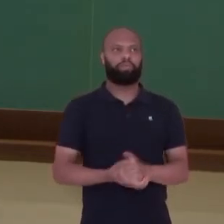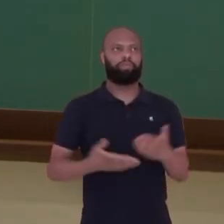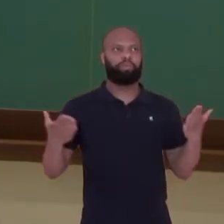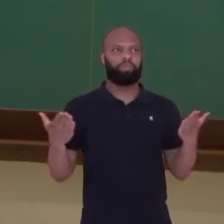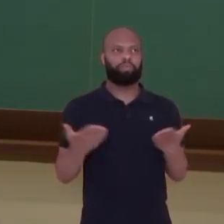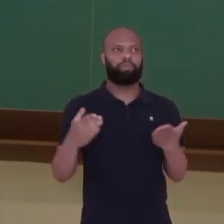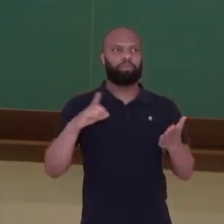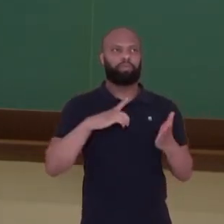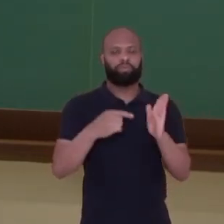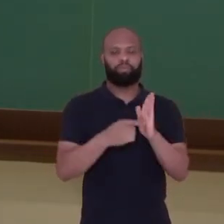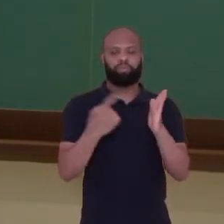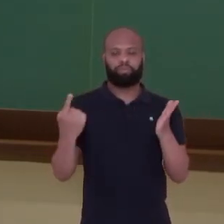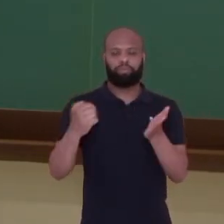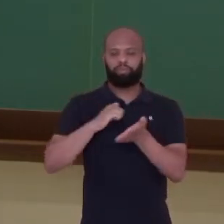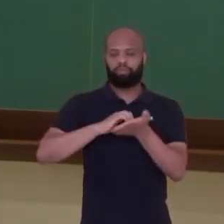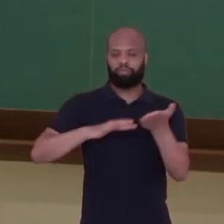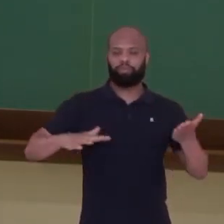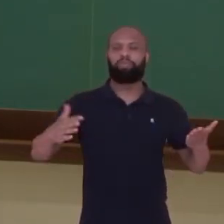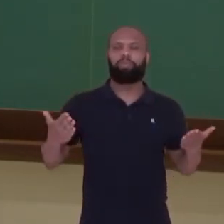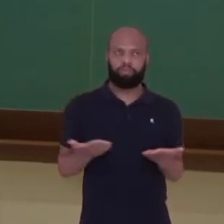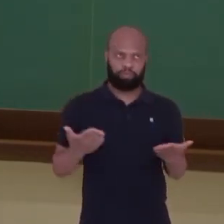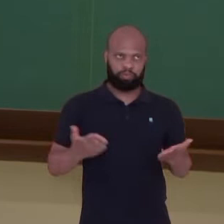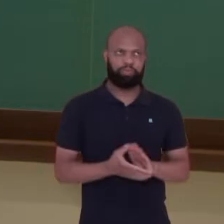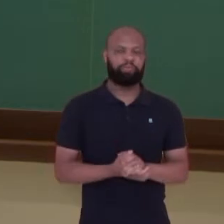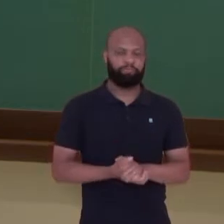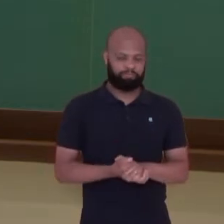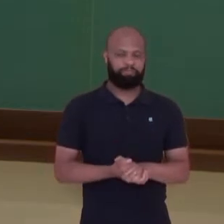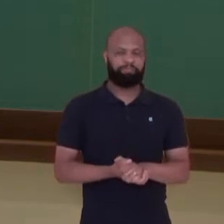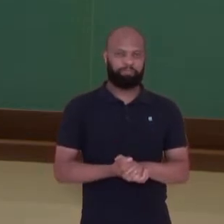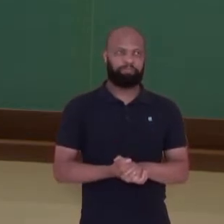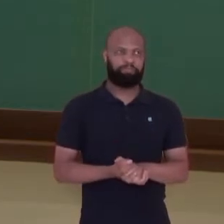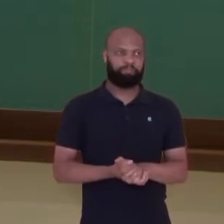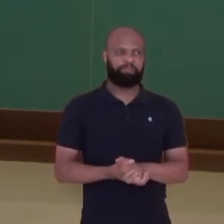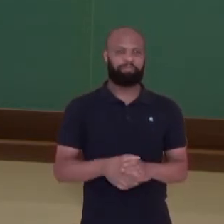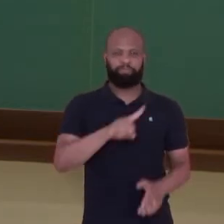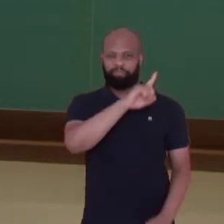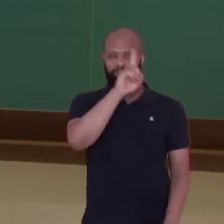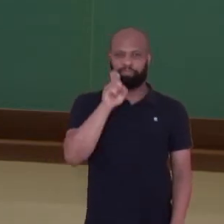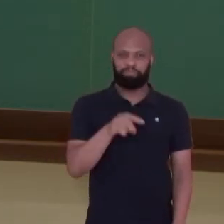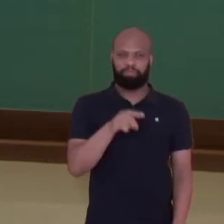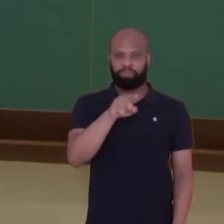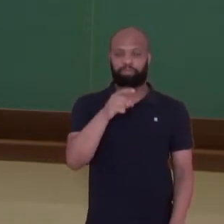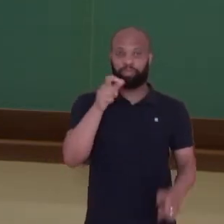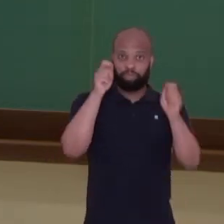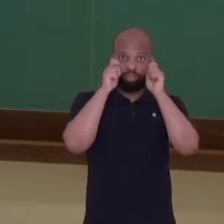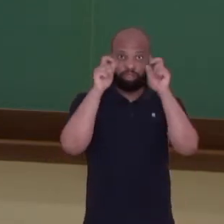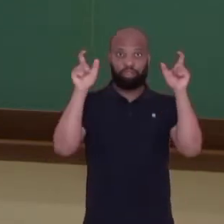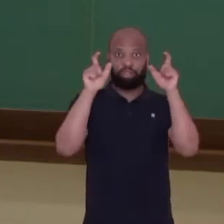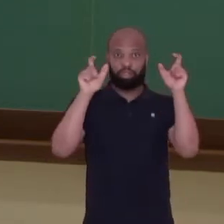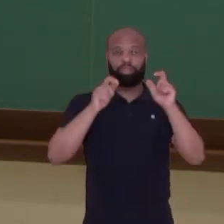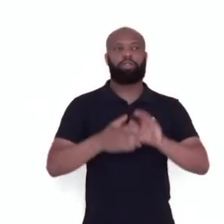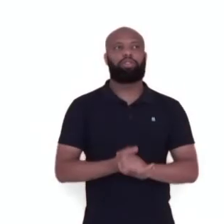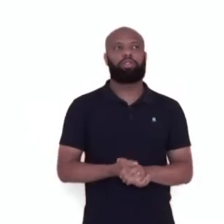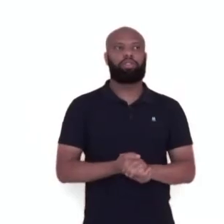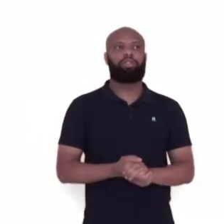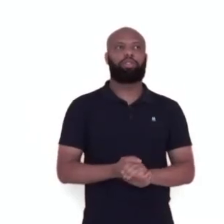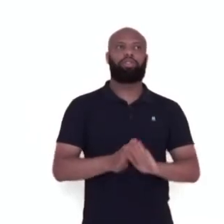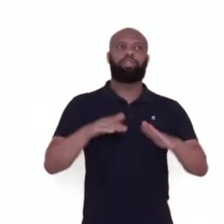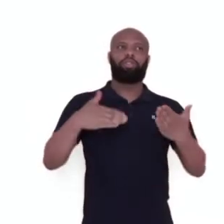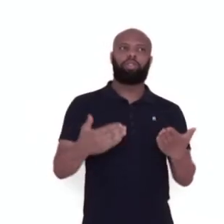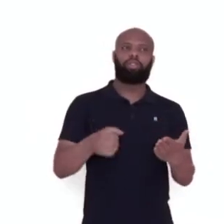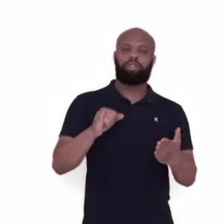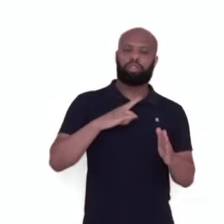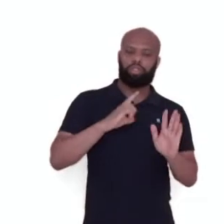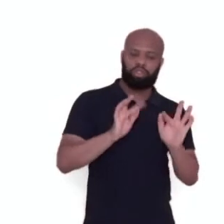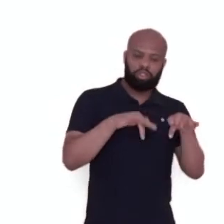E nós vamos para a nossa primeira atividade. Será que você prestou atenção? Vamos dar uma olhadinha? Quando chega o final